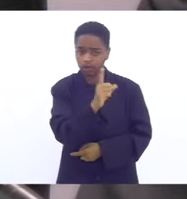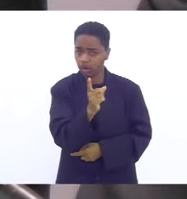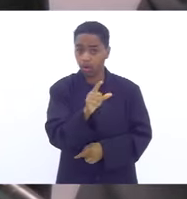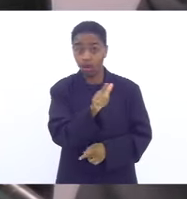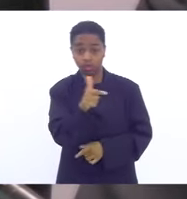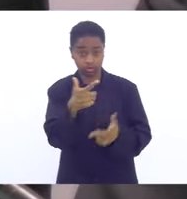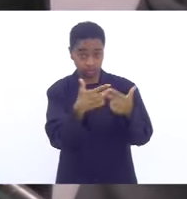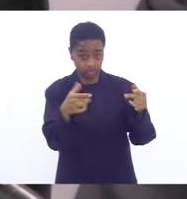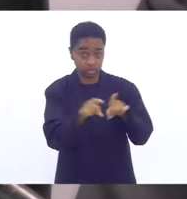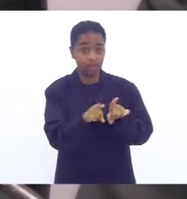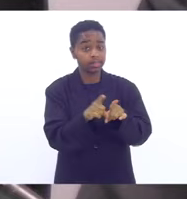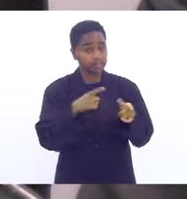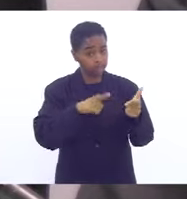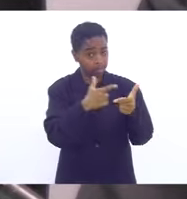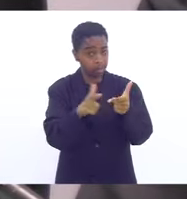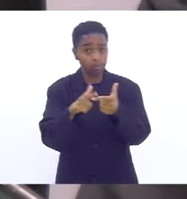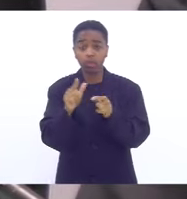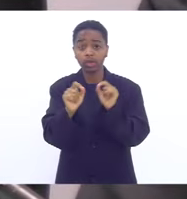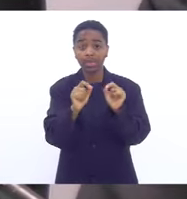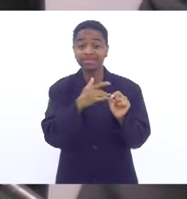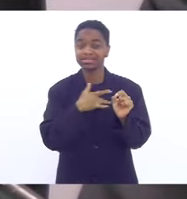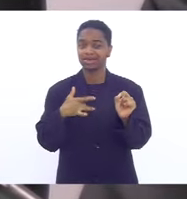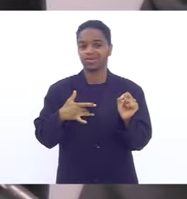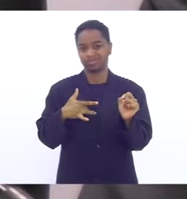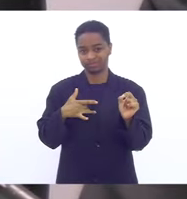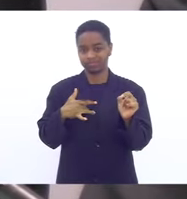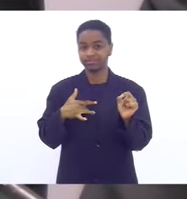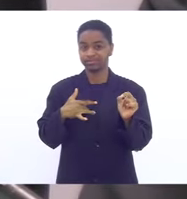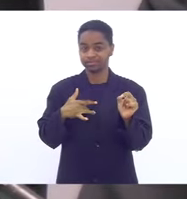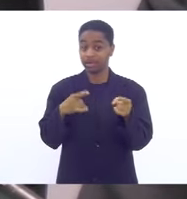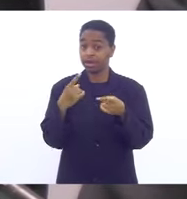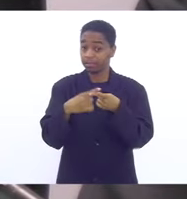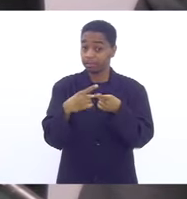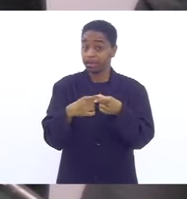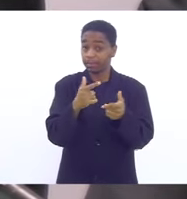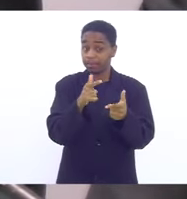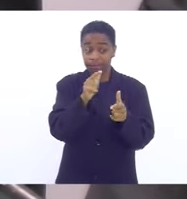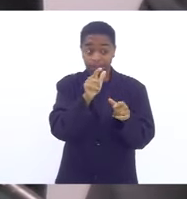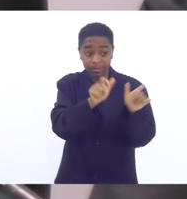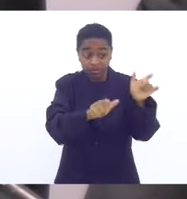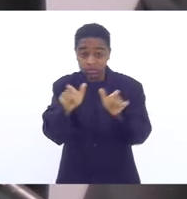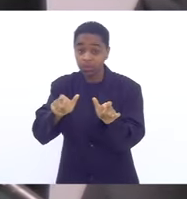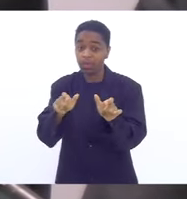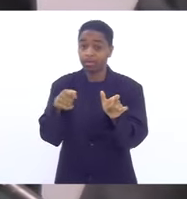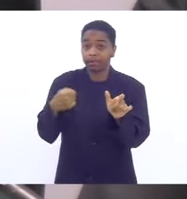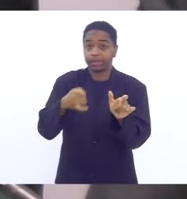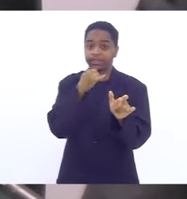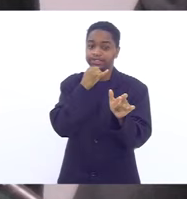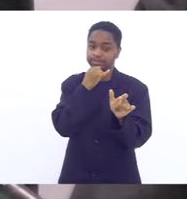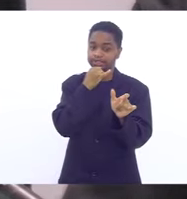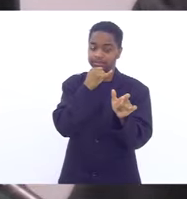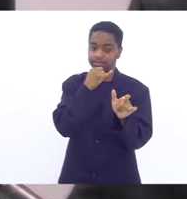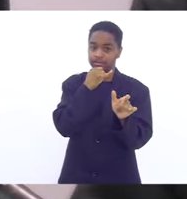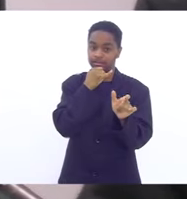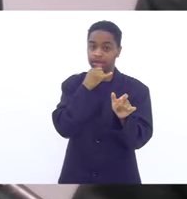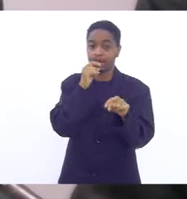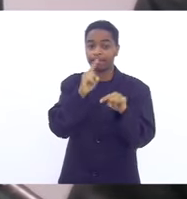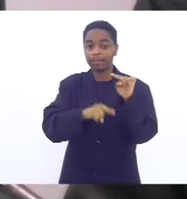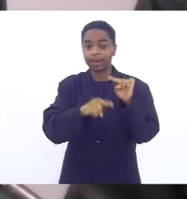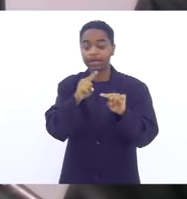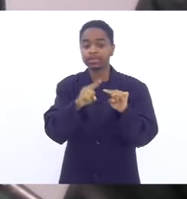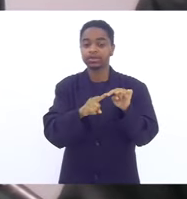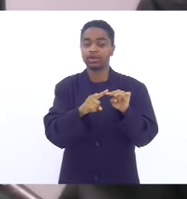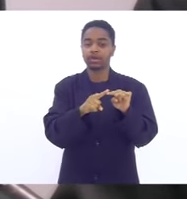coisa. Gerou problemas, inclusive, de saúde. Tem pessoas que necessitam, por exemplo, de equipamentos,